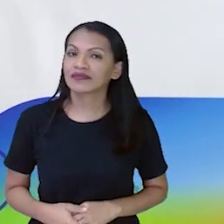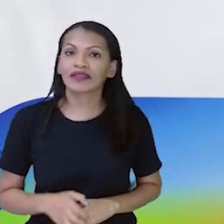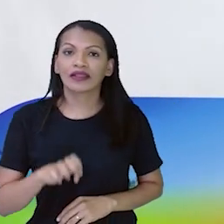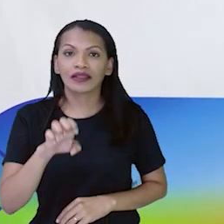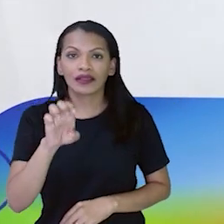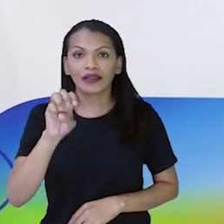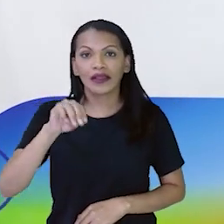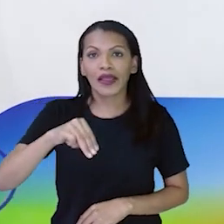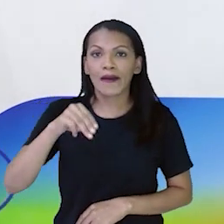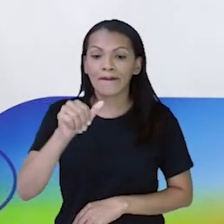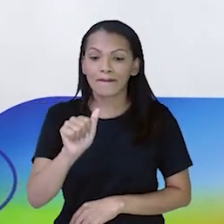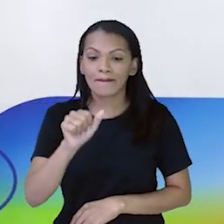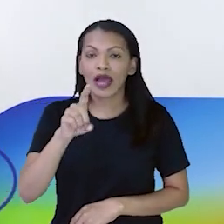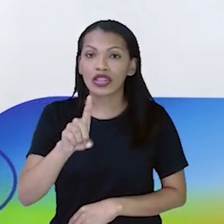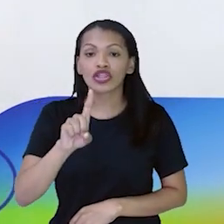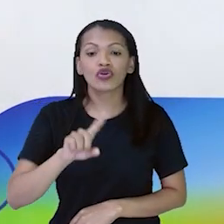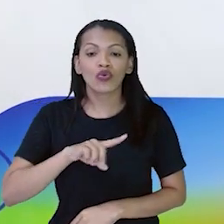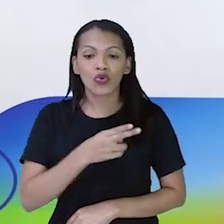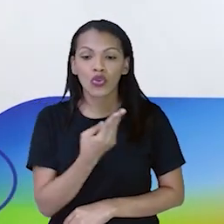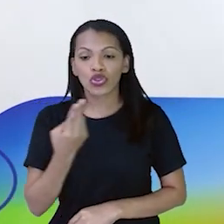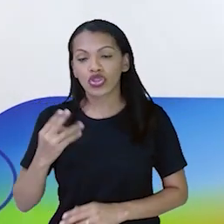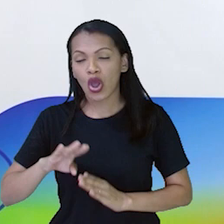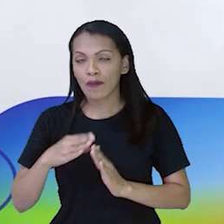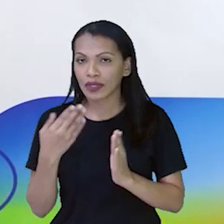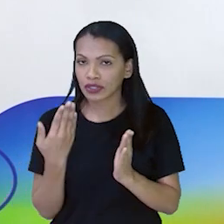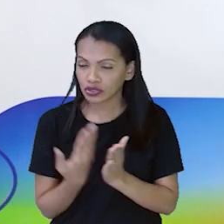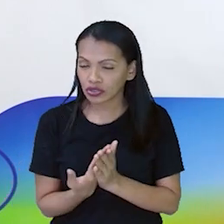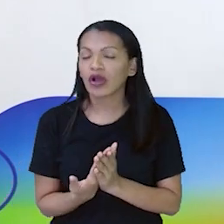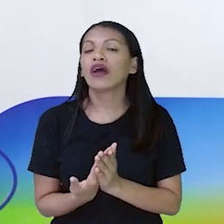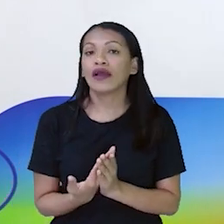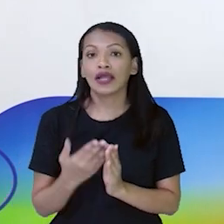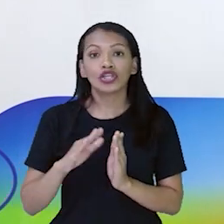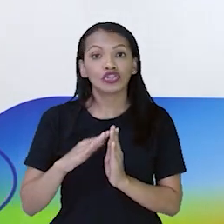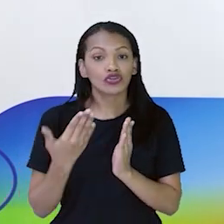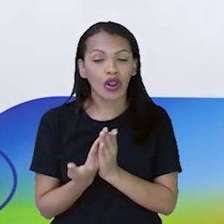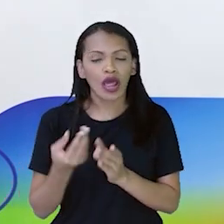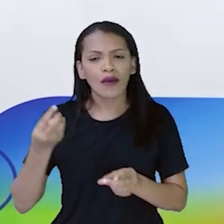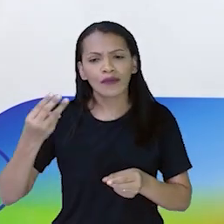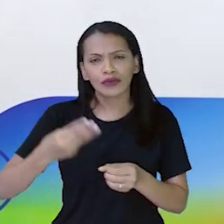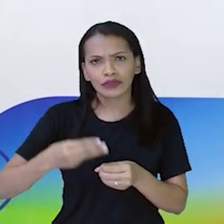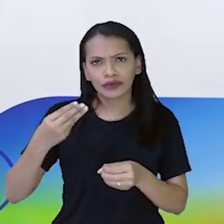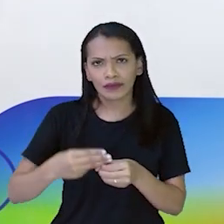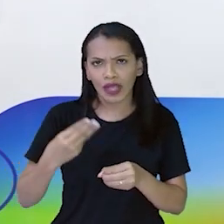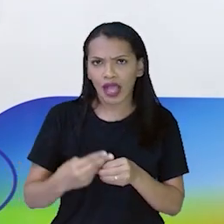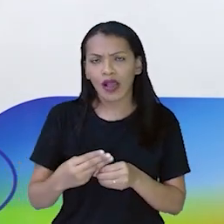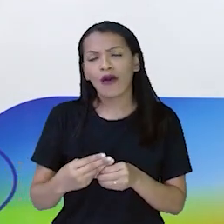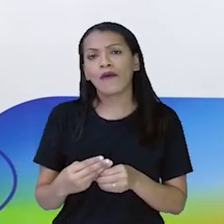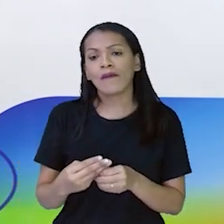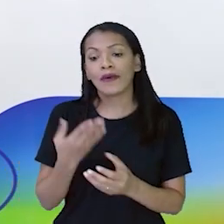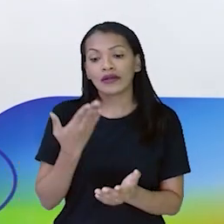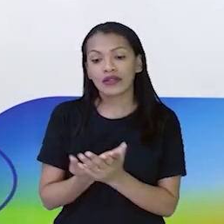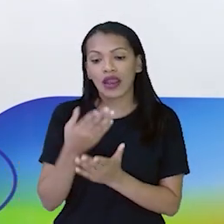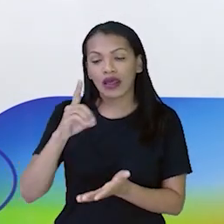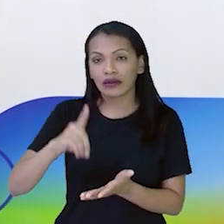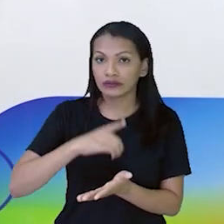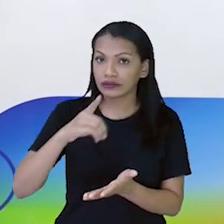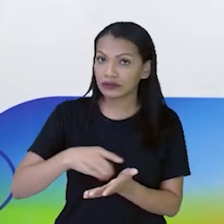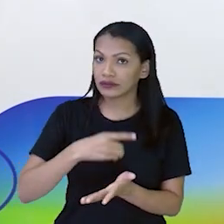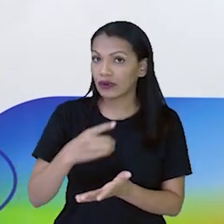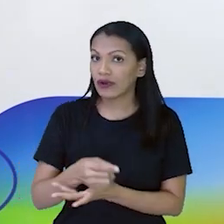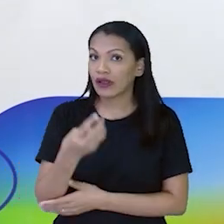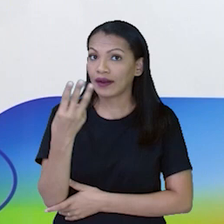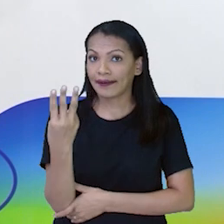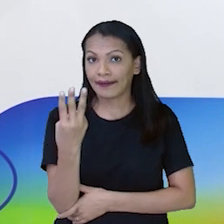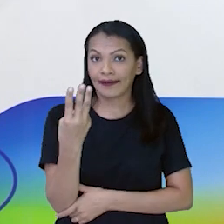EMAD, que é o nome da nossa escola, né? Escola Municipal para as Aulas Digitais. Então aqui nesse meu gráfico eu já estou vendo 3 coisas,